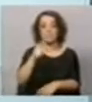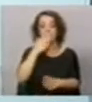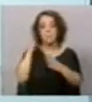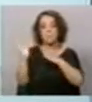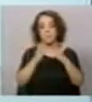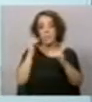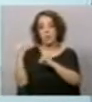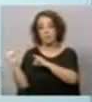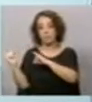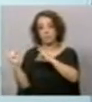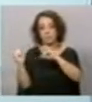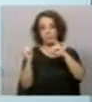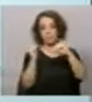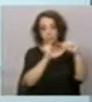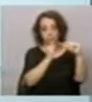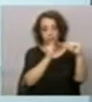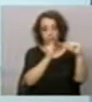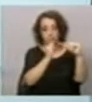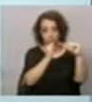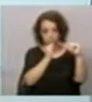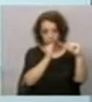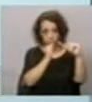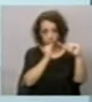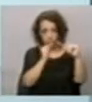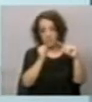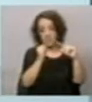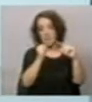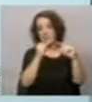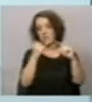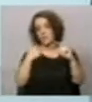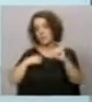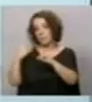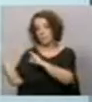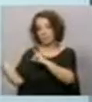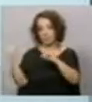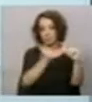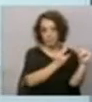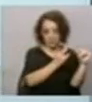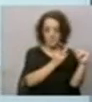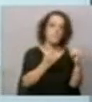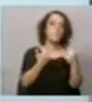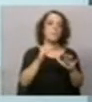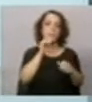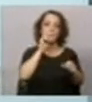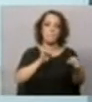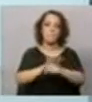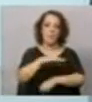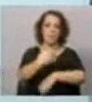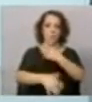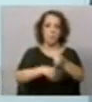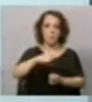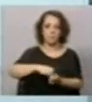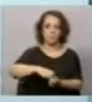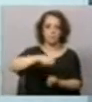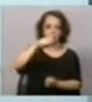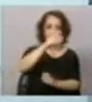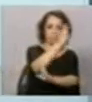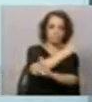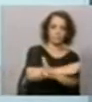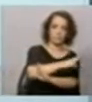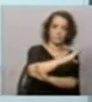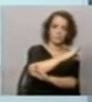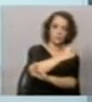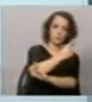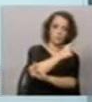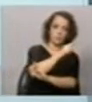temporariamente para noroeste na faixa ocidental costeira. Quanto à agitação marítima, até 2 metros na costa alentejana, aqui na costa sul do Algarve